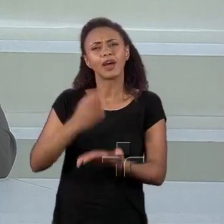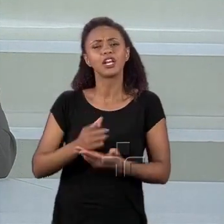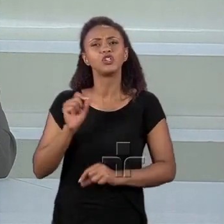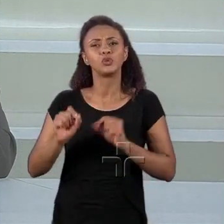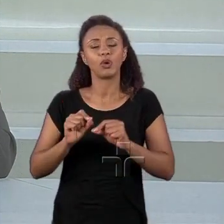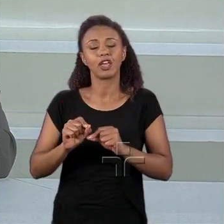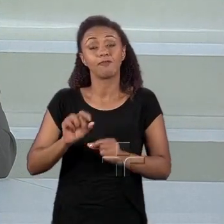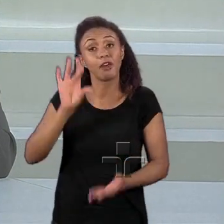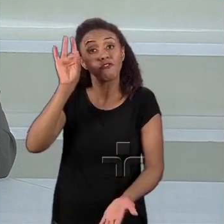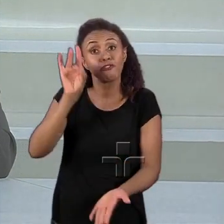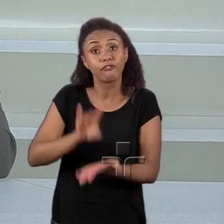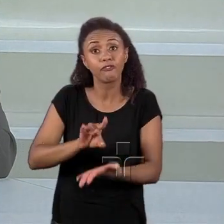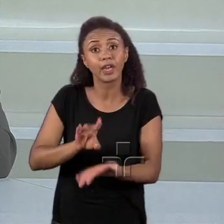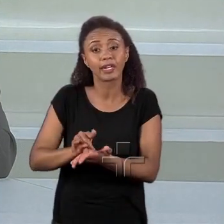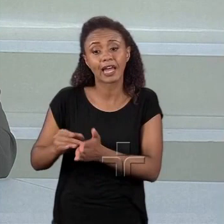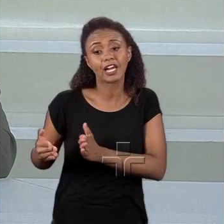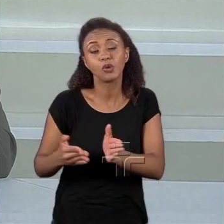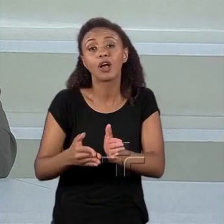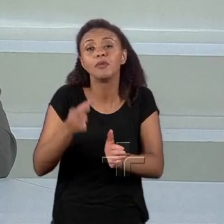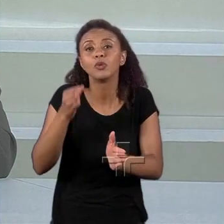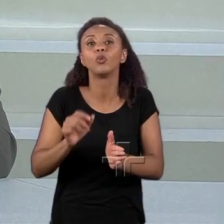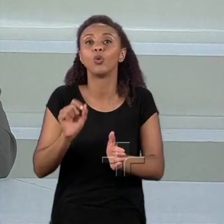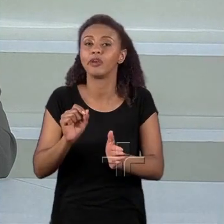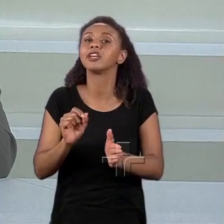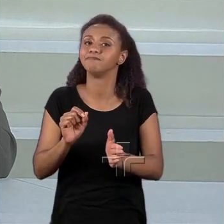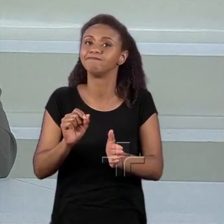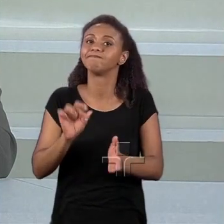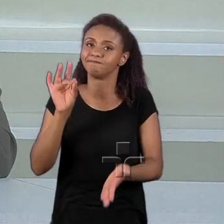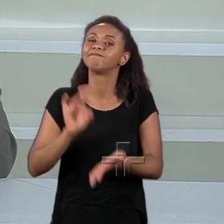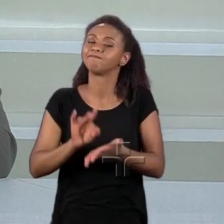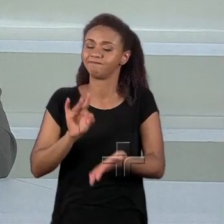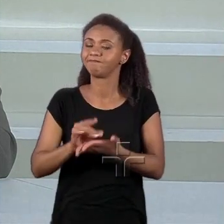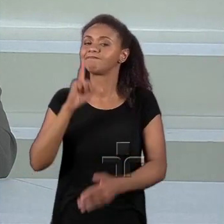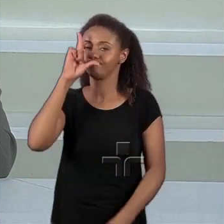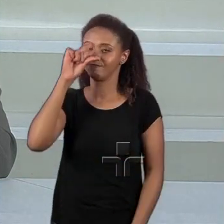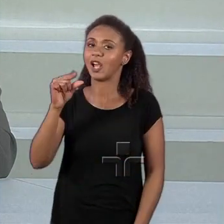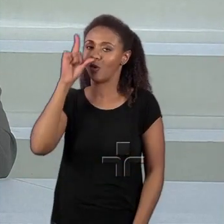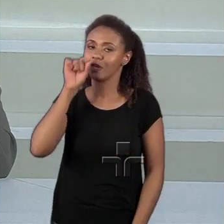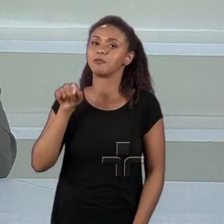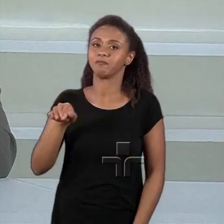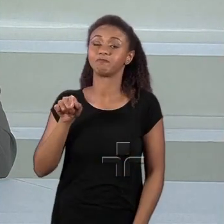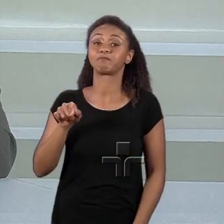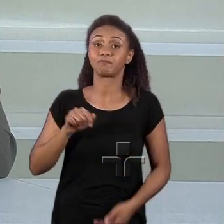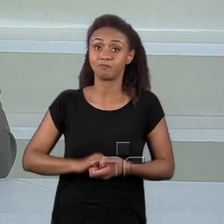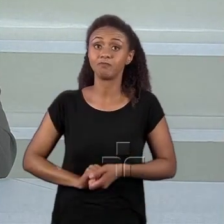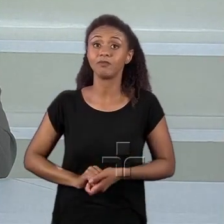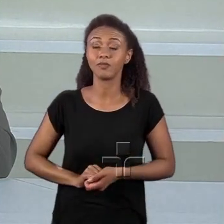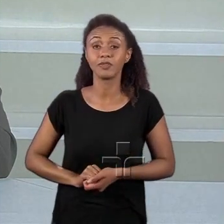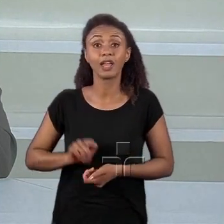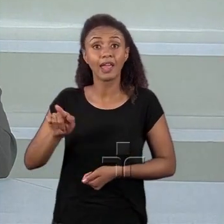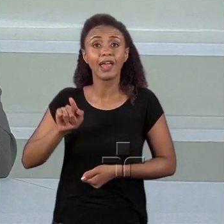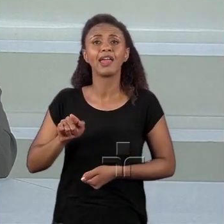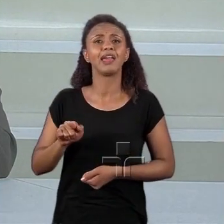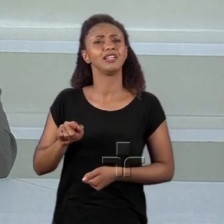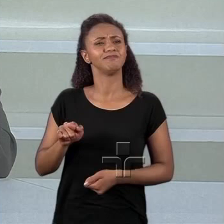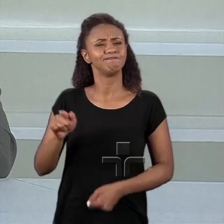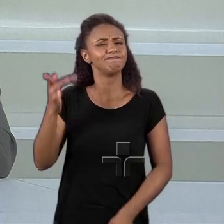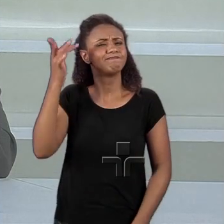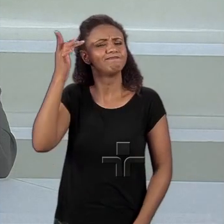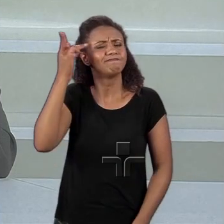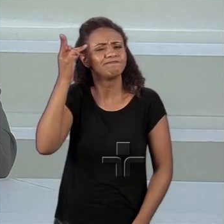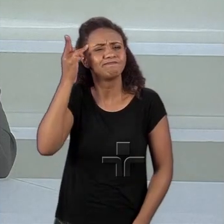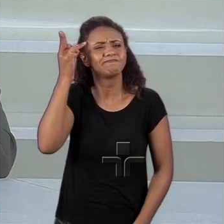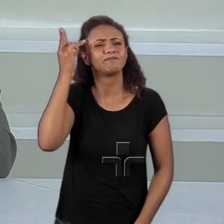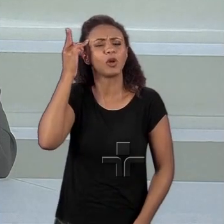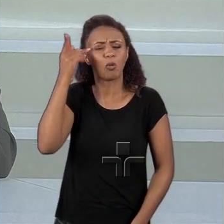verdadeira é Geraldo Alckmin, um governador de um estado que equivale a vários países, dada